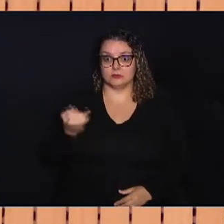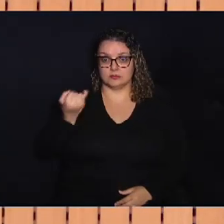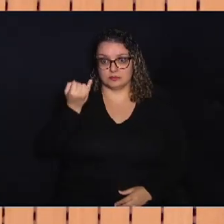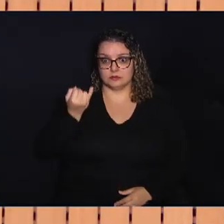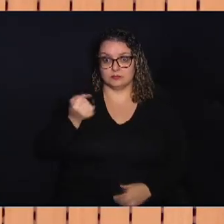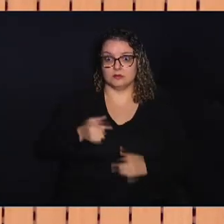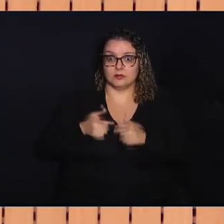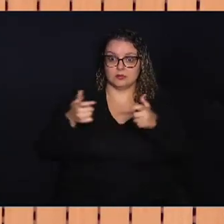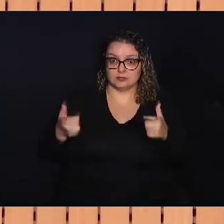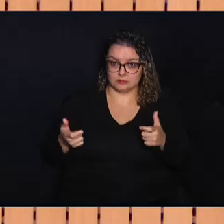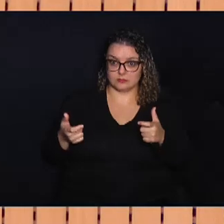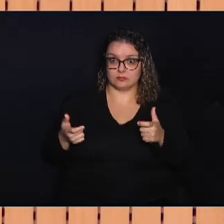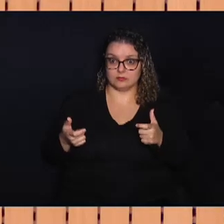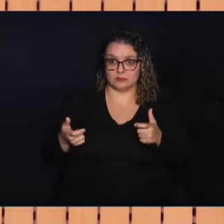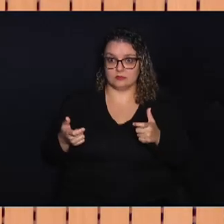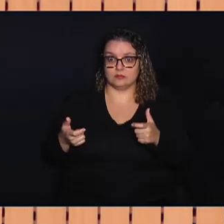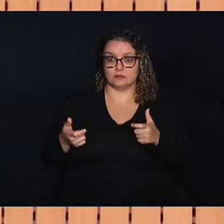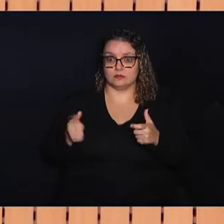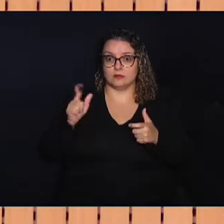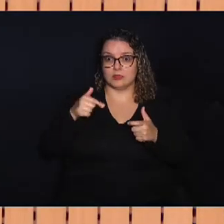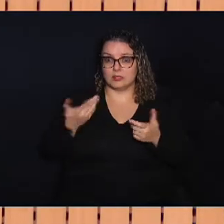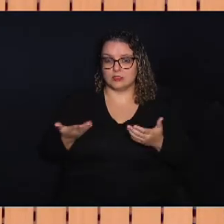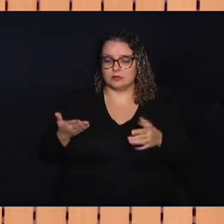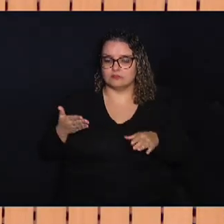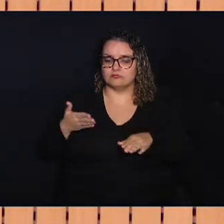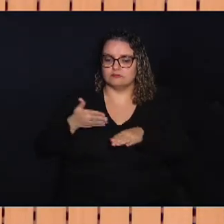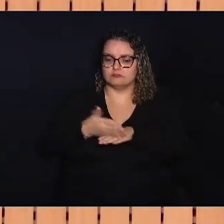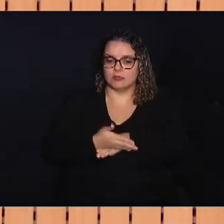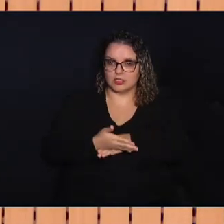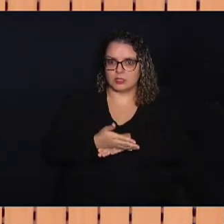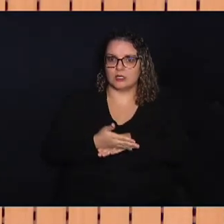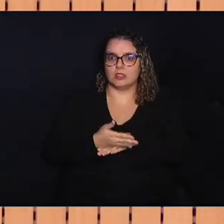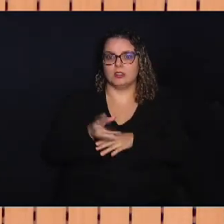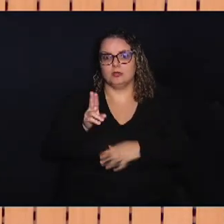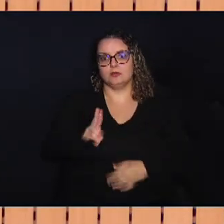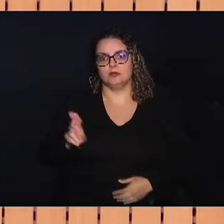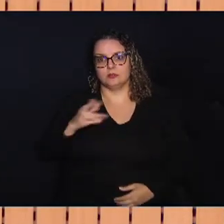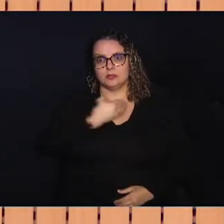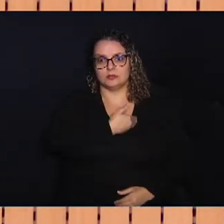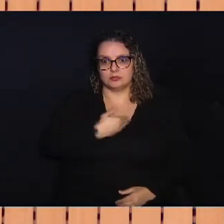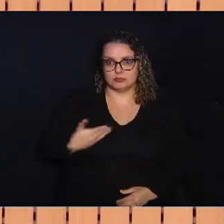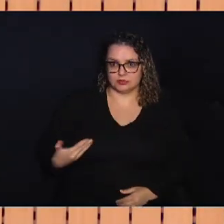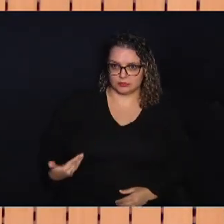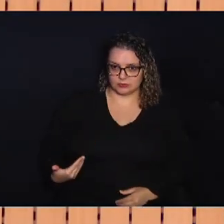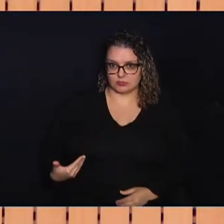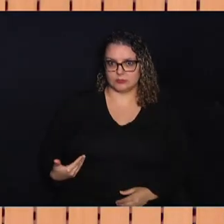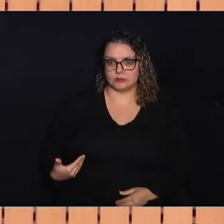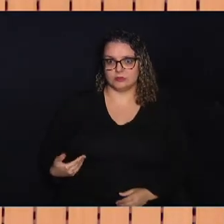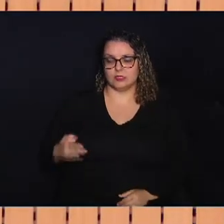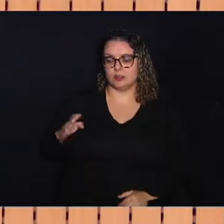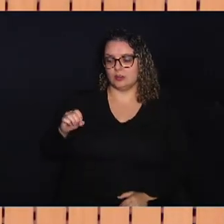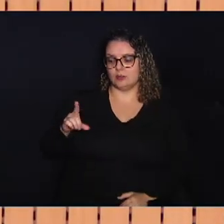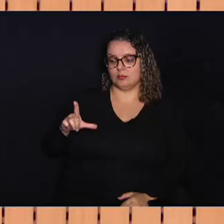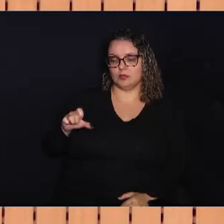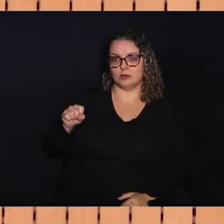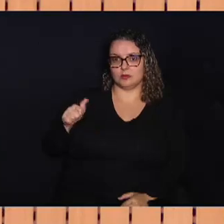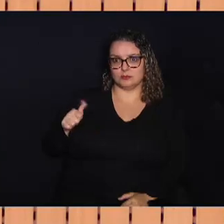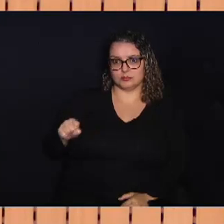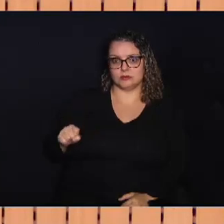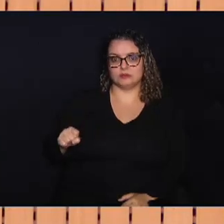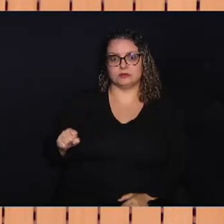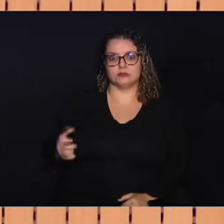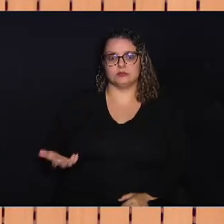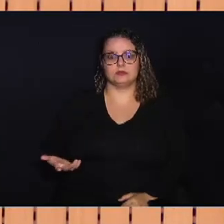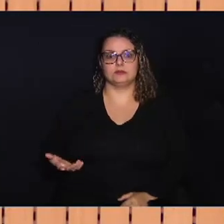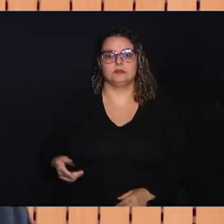maior por ser uma porta de acesso às universidades públicas, a bolsas nas universidades privadas, tanto